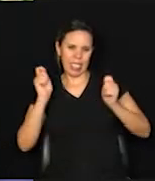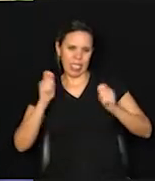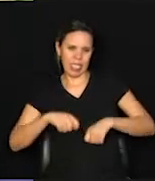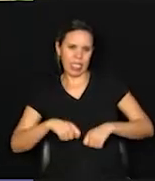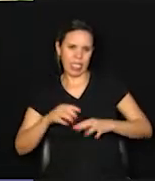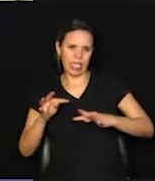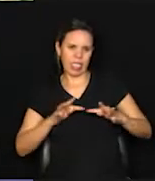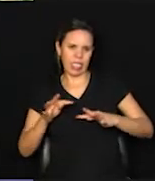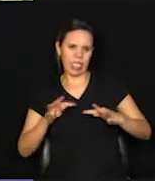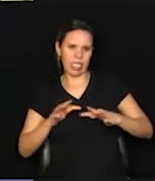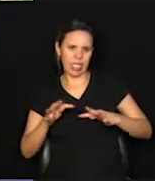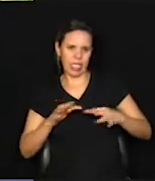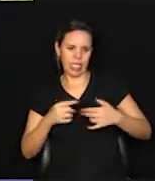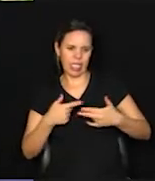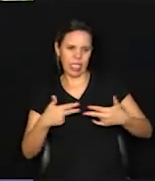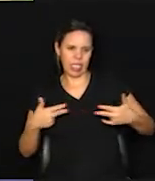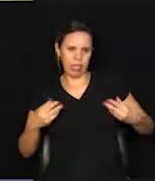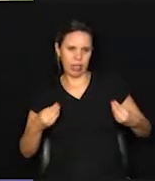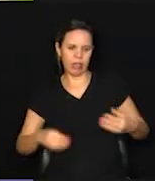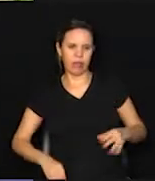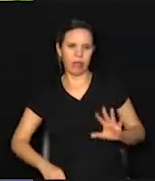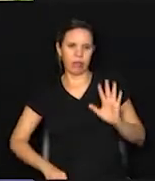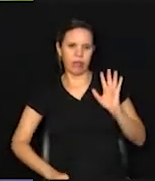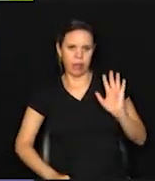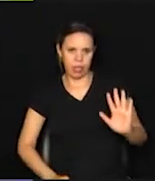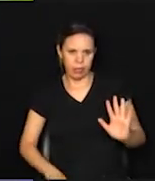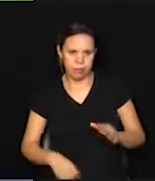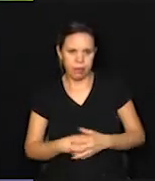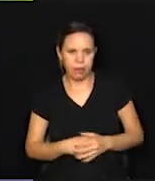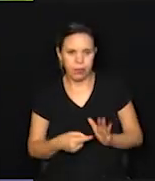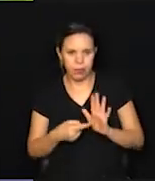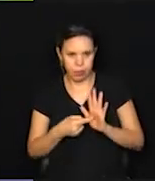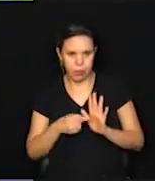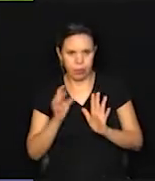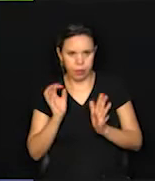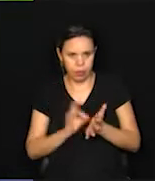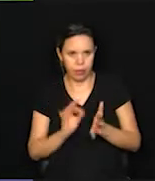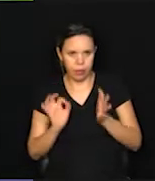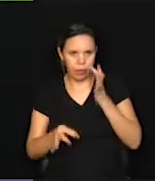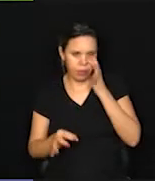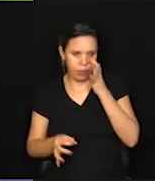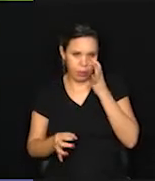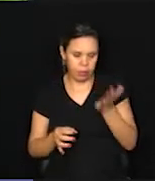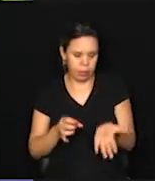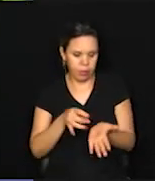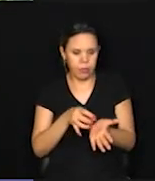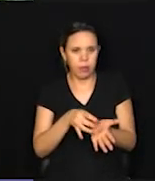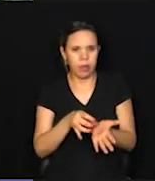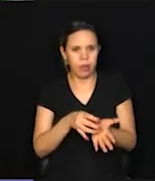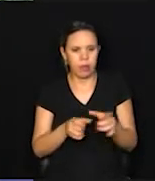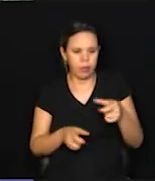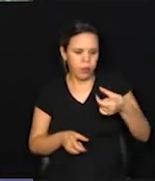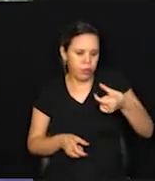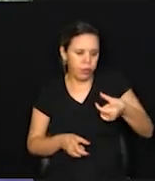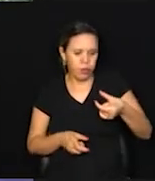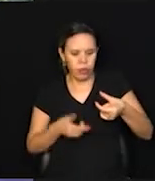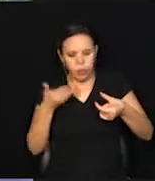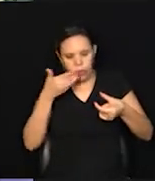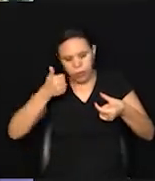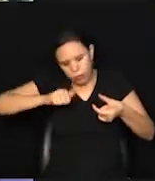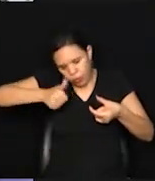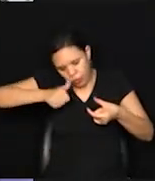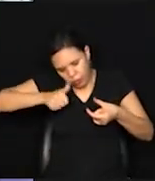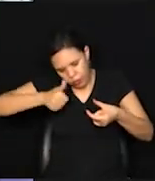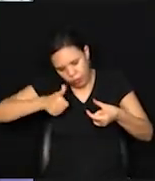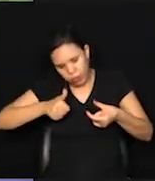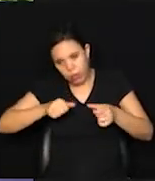tratar um monte dessas doenças parasitárias, mas ela mostrou a eficácia in vitro, lá, né, para impedir a replicação do